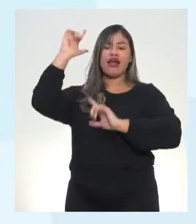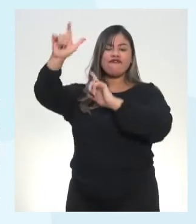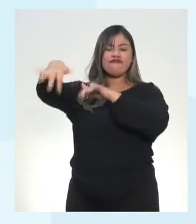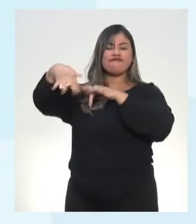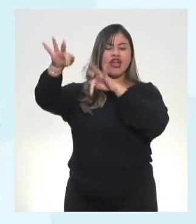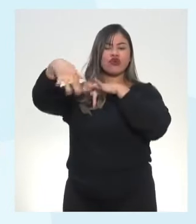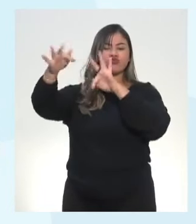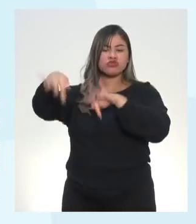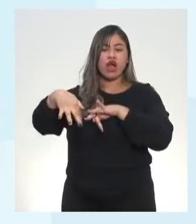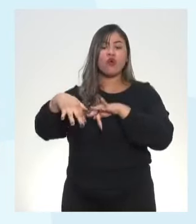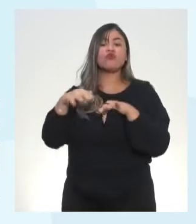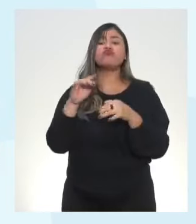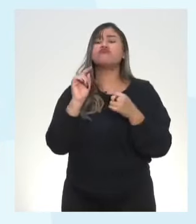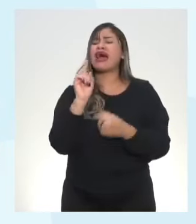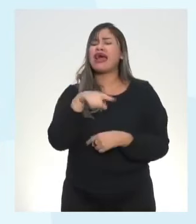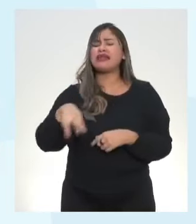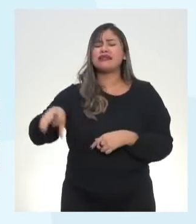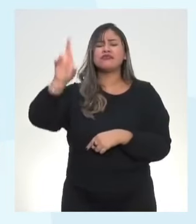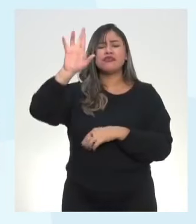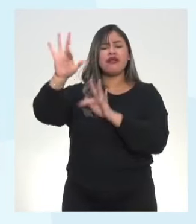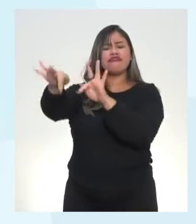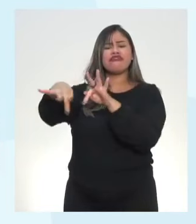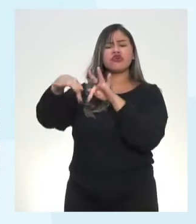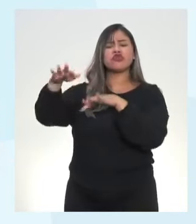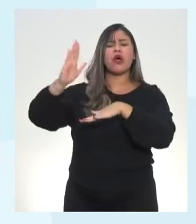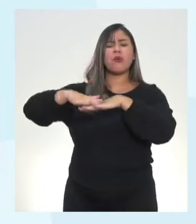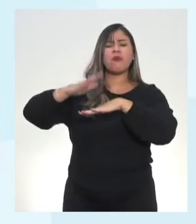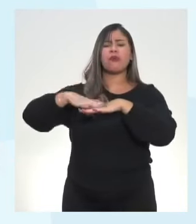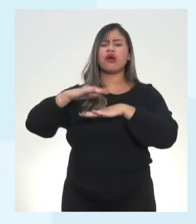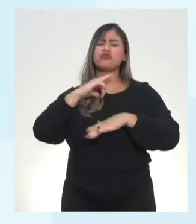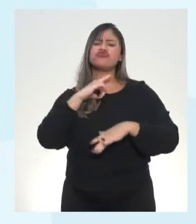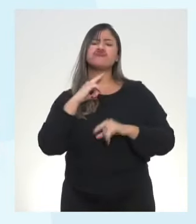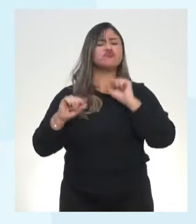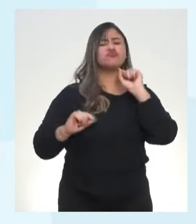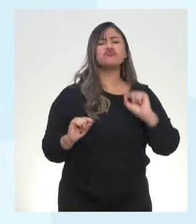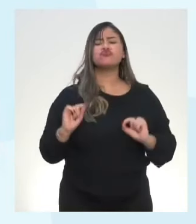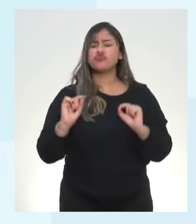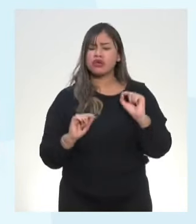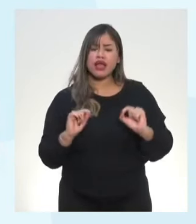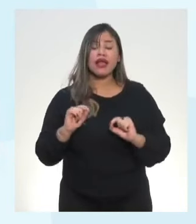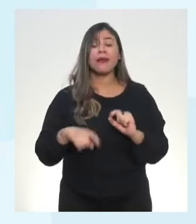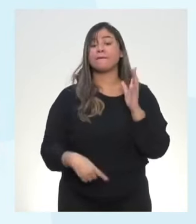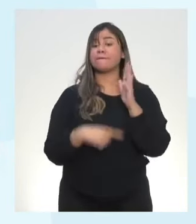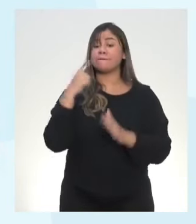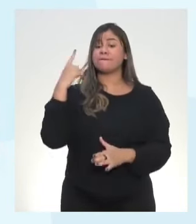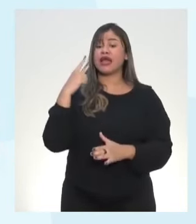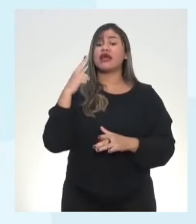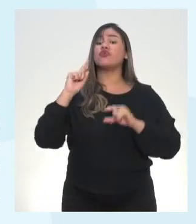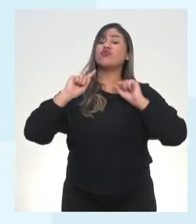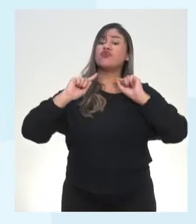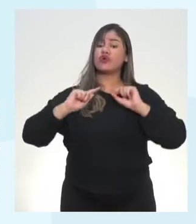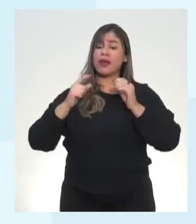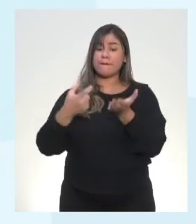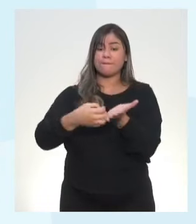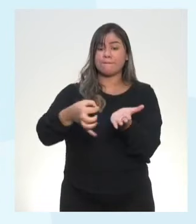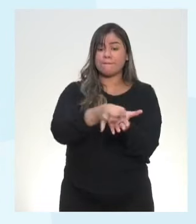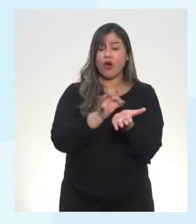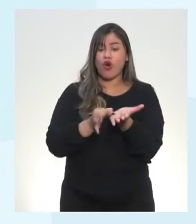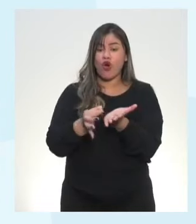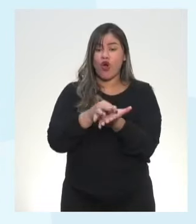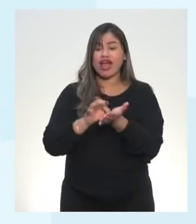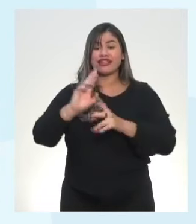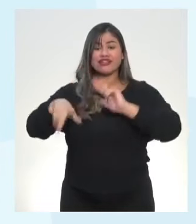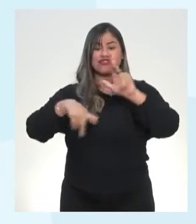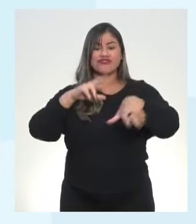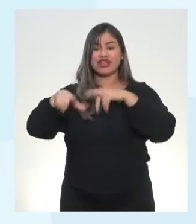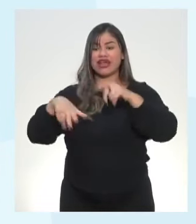eram essas dificuldades que o senhor feudal imprimia a esses burgueses? A primeira é a existência de moedas diversas em uma